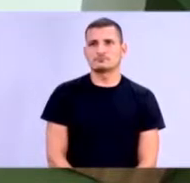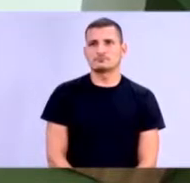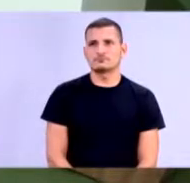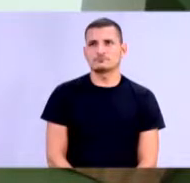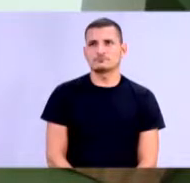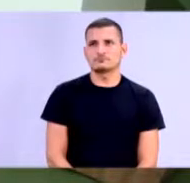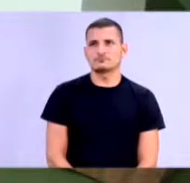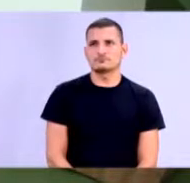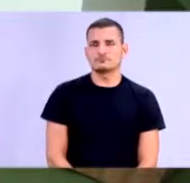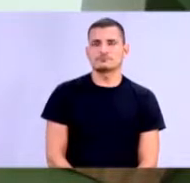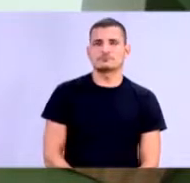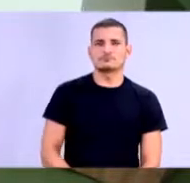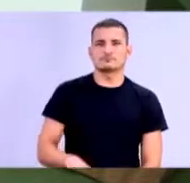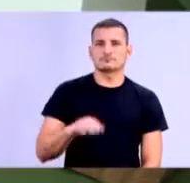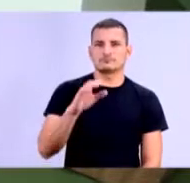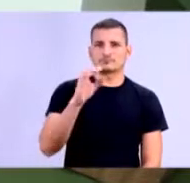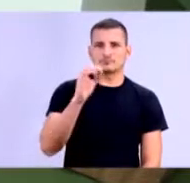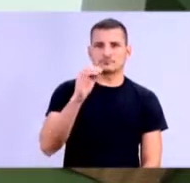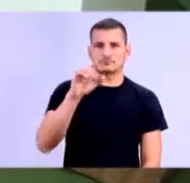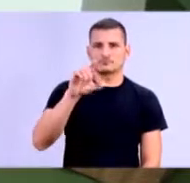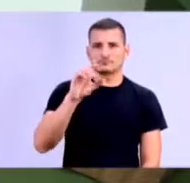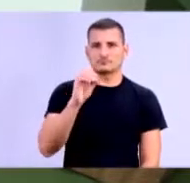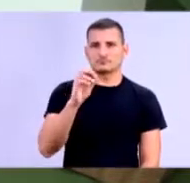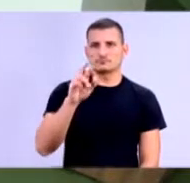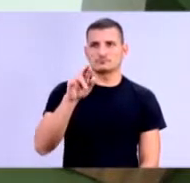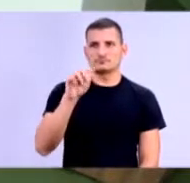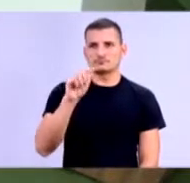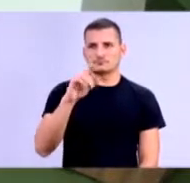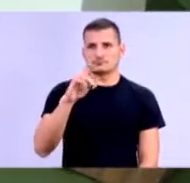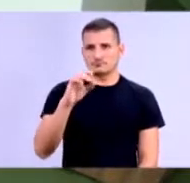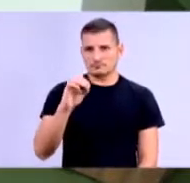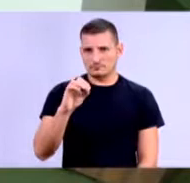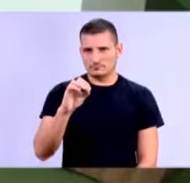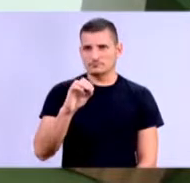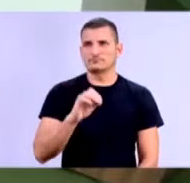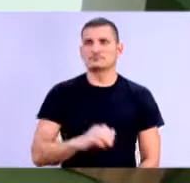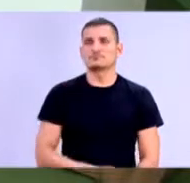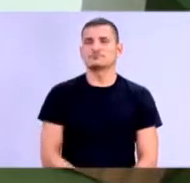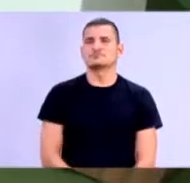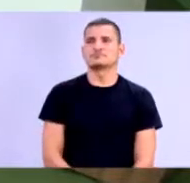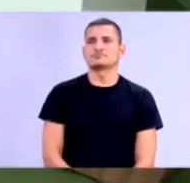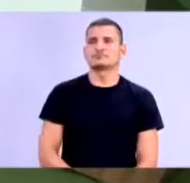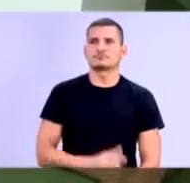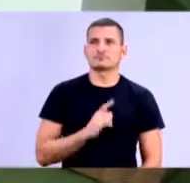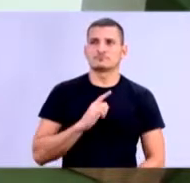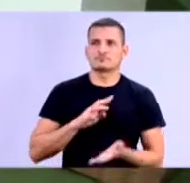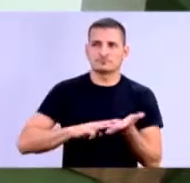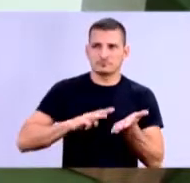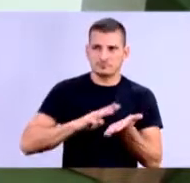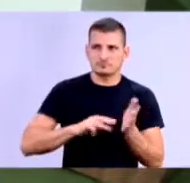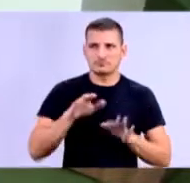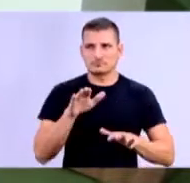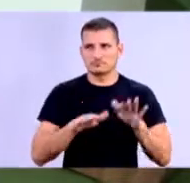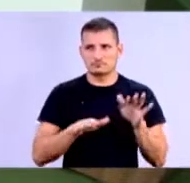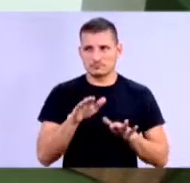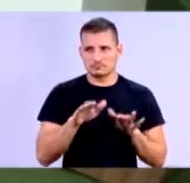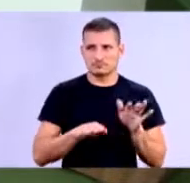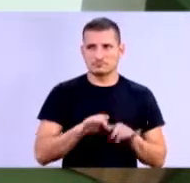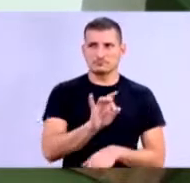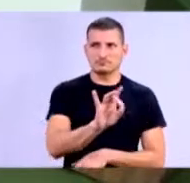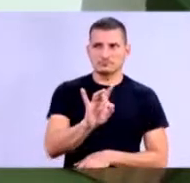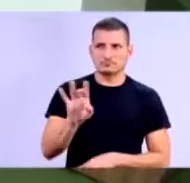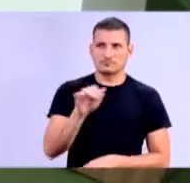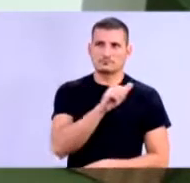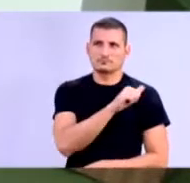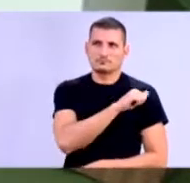Em Colorado, a Andréia disse que há uma metodologia de acordo com o perfil de aluno.